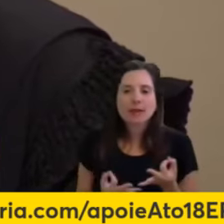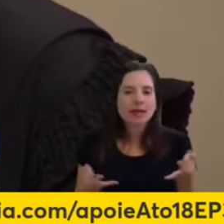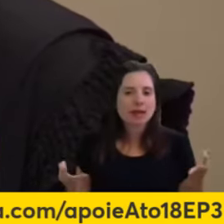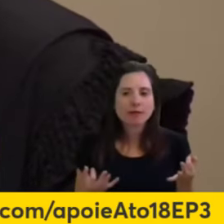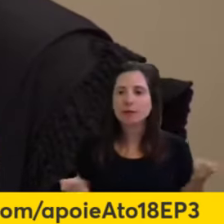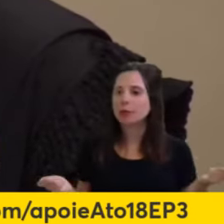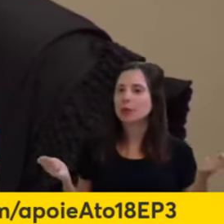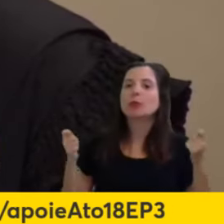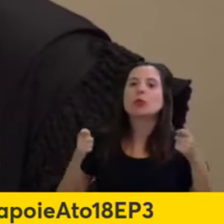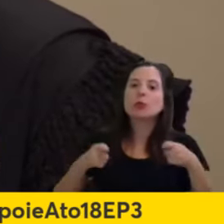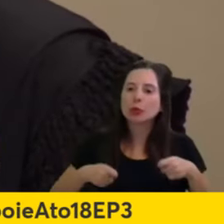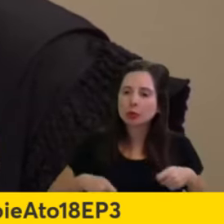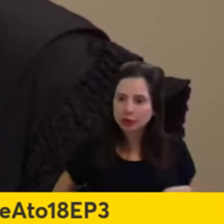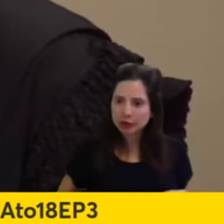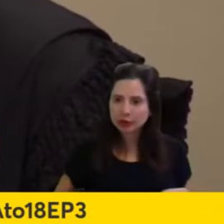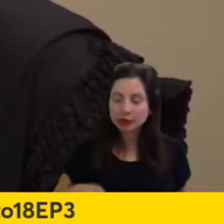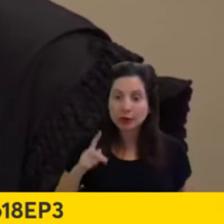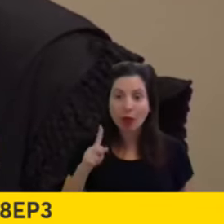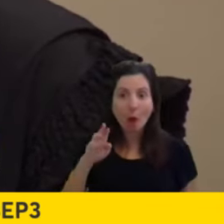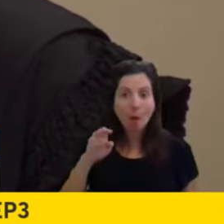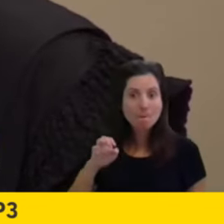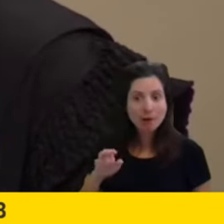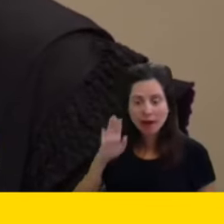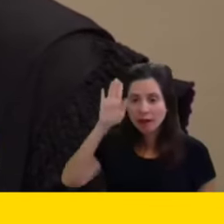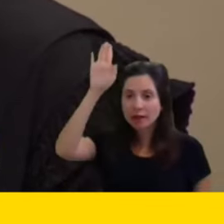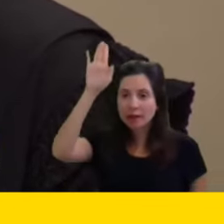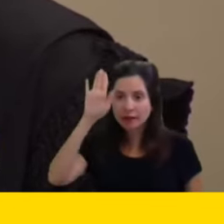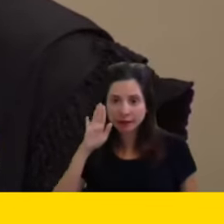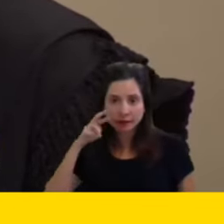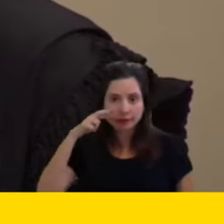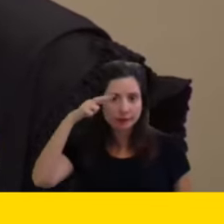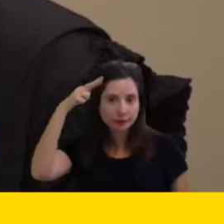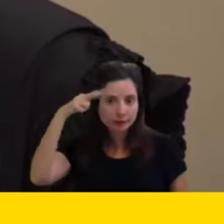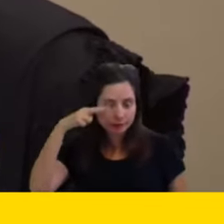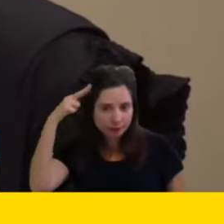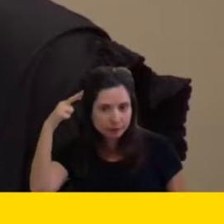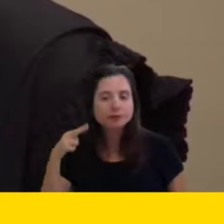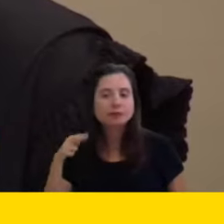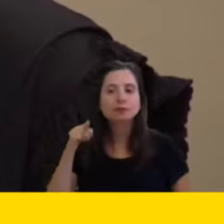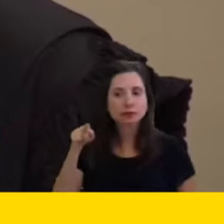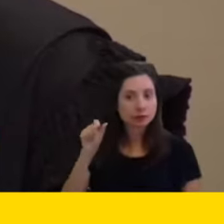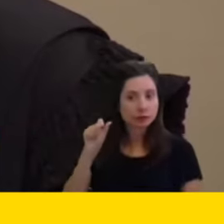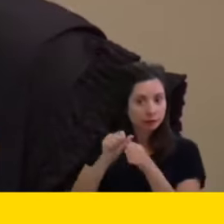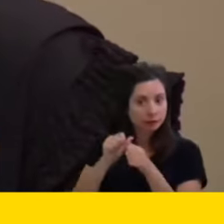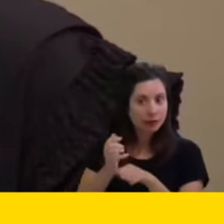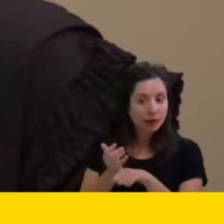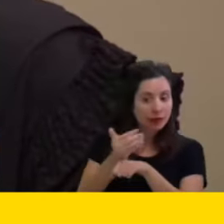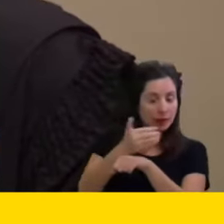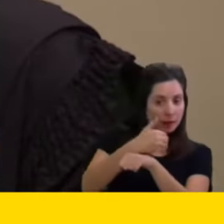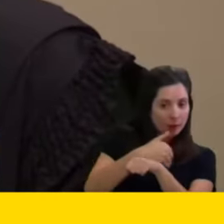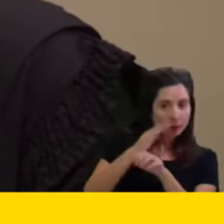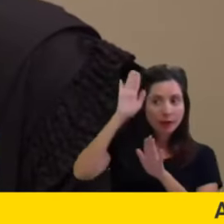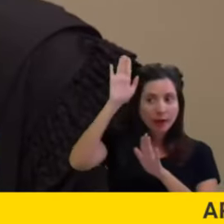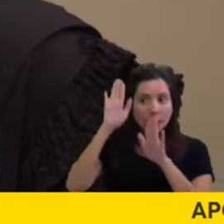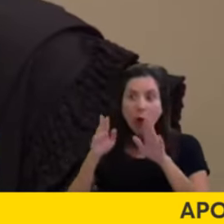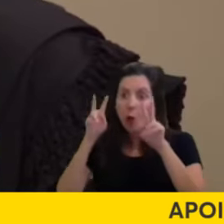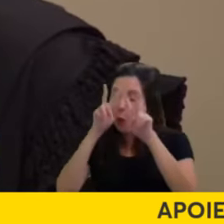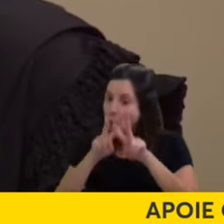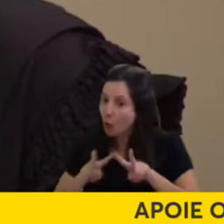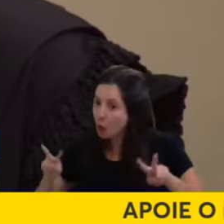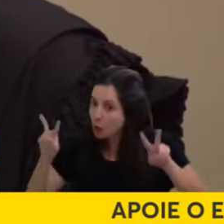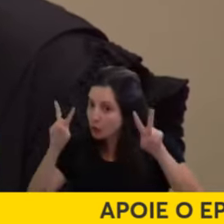ao então pré-candidato Sérgio Moura presidência da república realizar os atos de pré-campanha observando-se os limites da candidatura